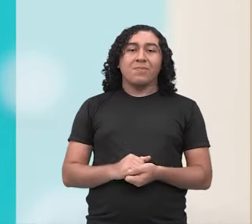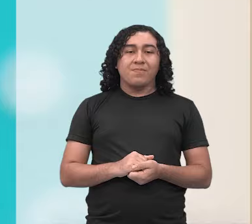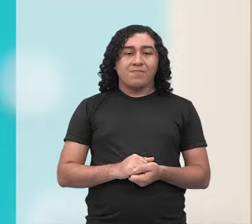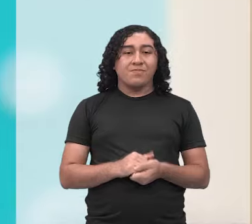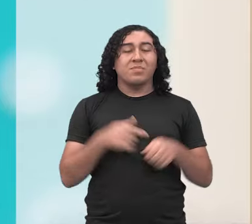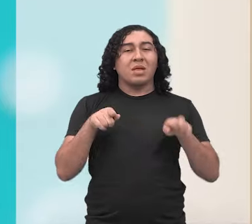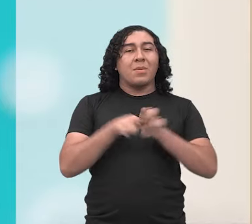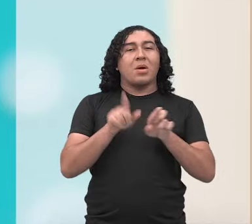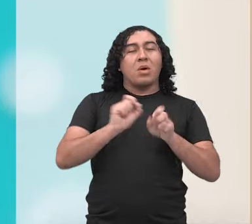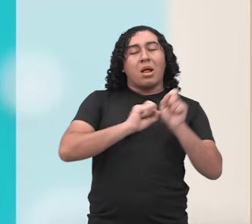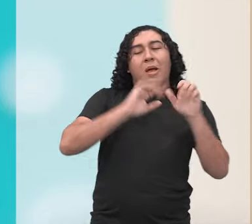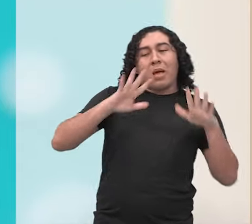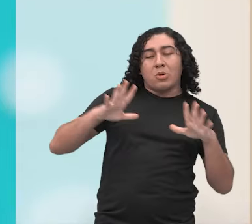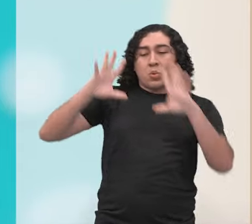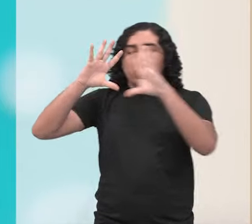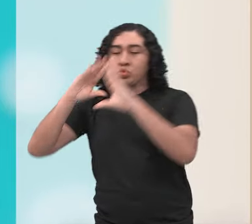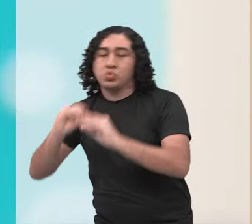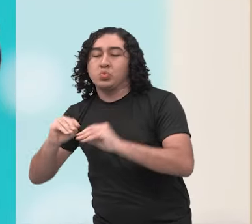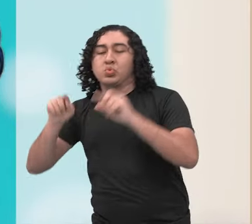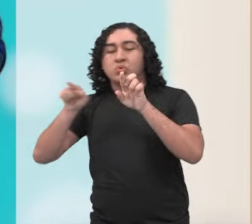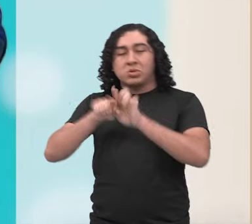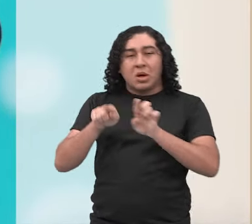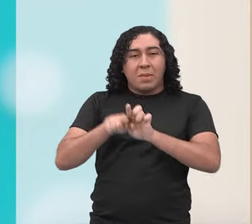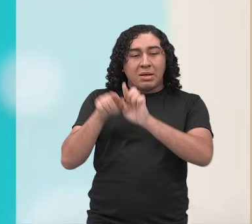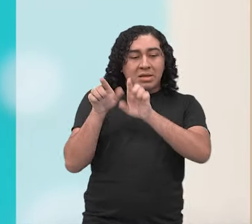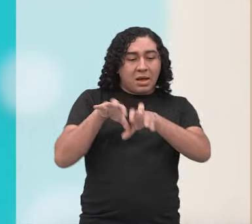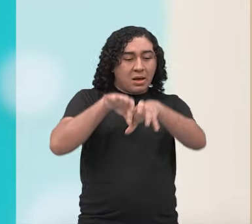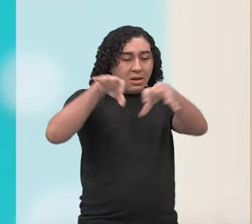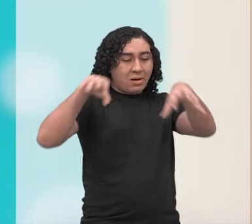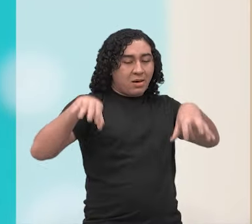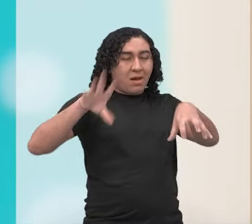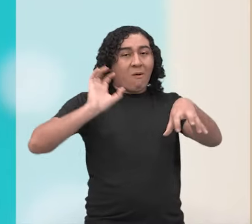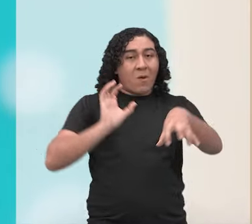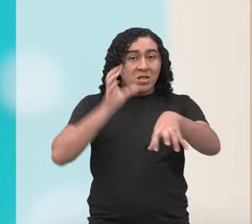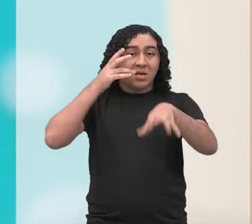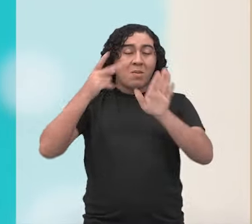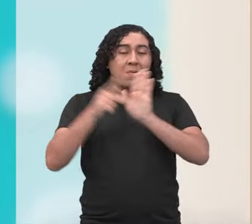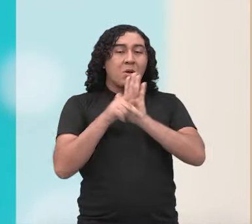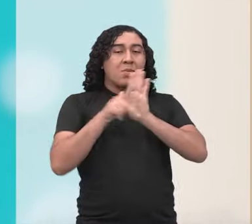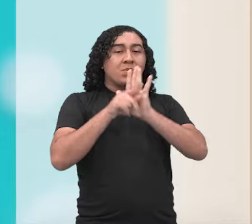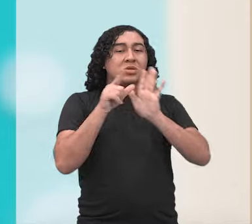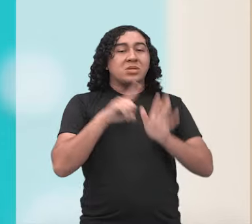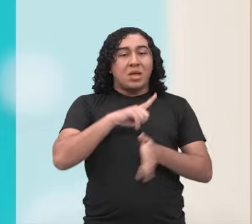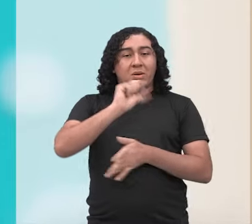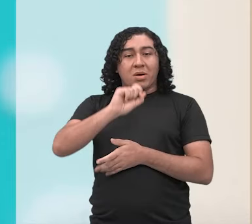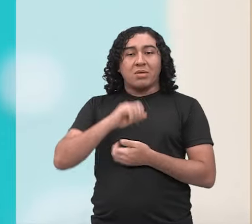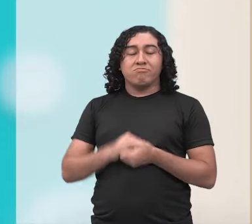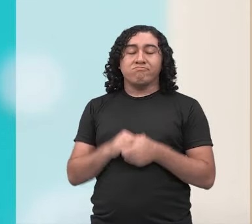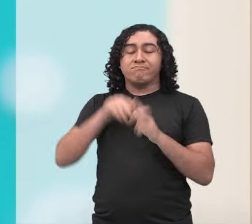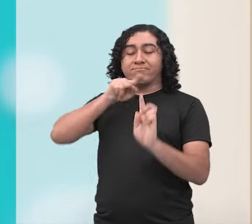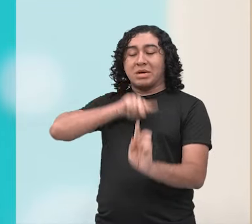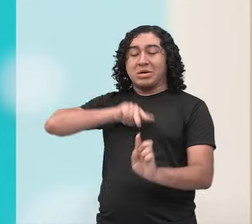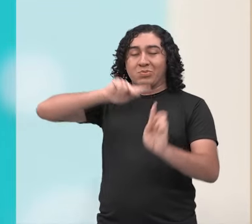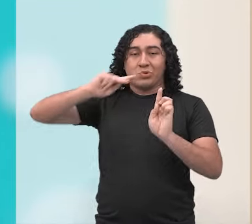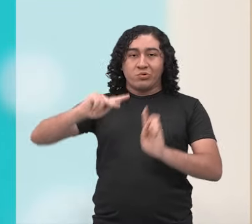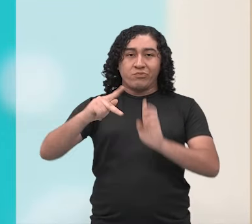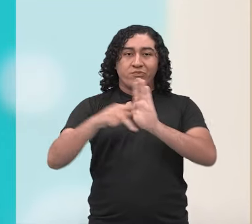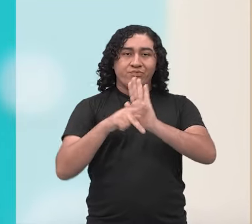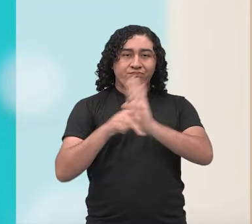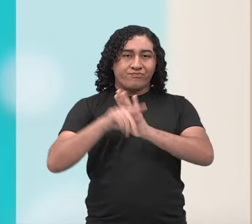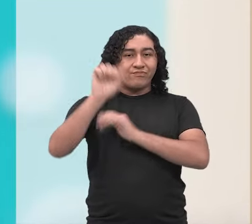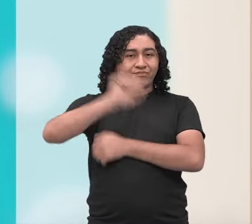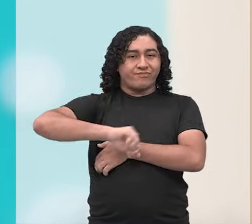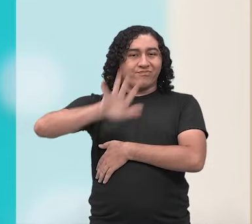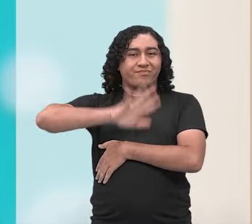chiaroscuro, que era do claro e escuro que aconteceu, dando volume e perspectiva nas